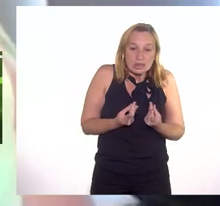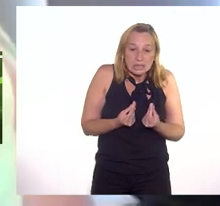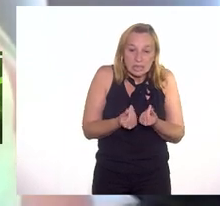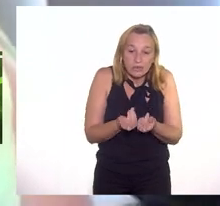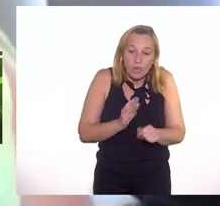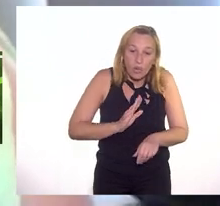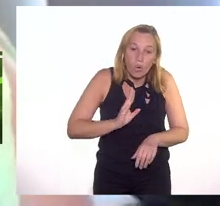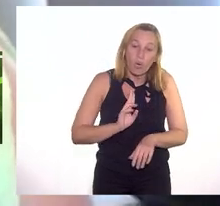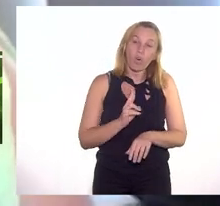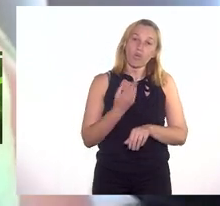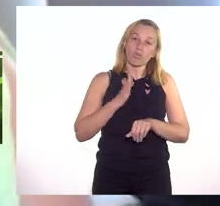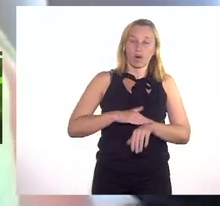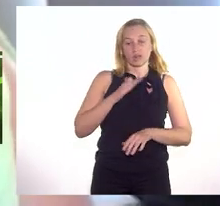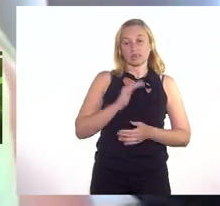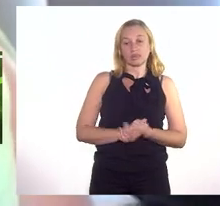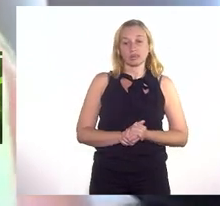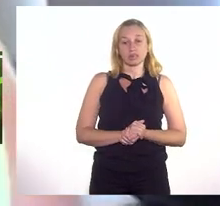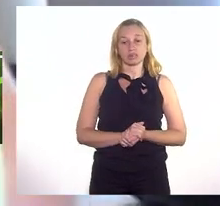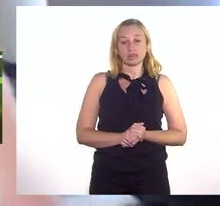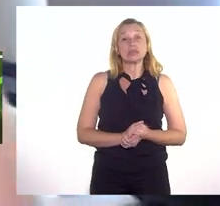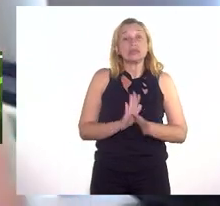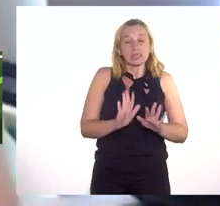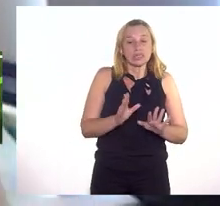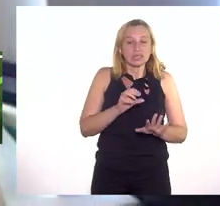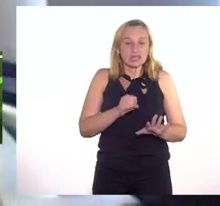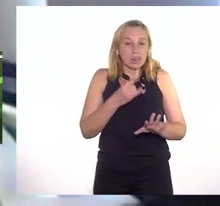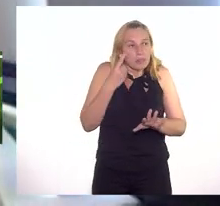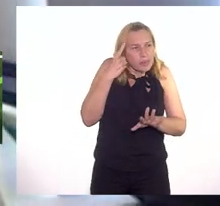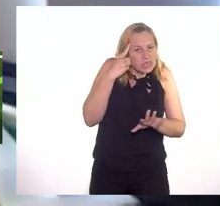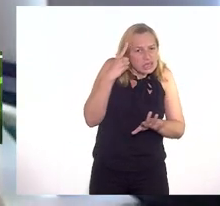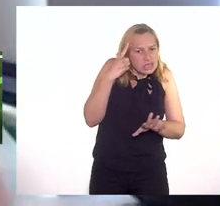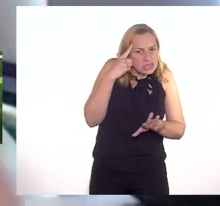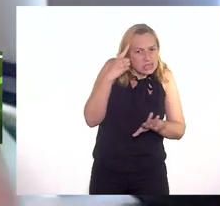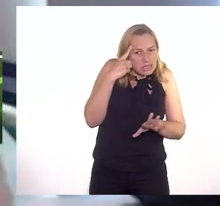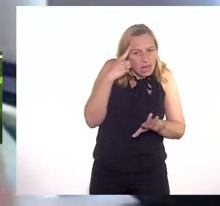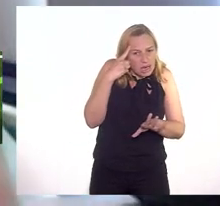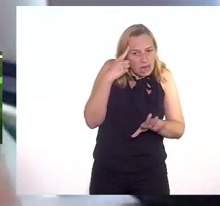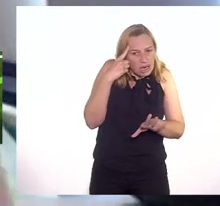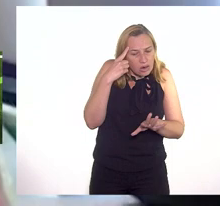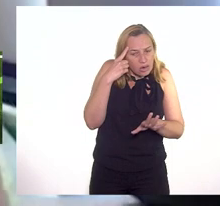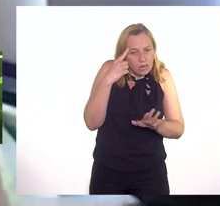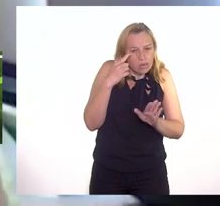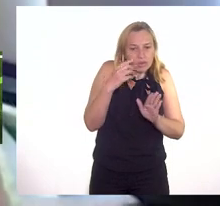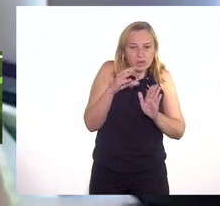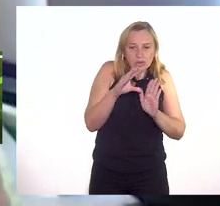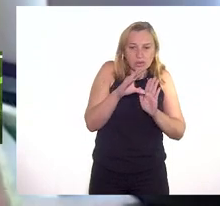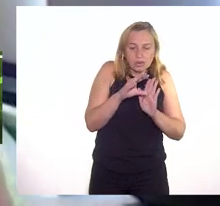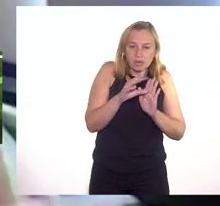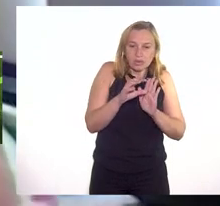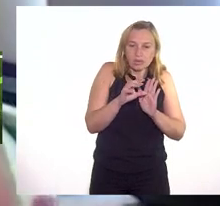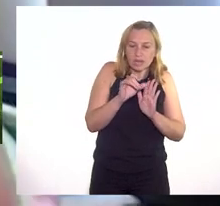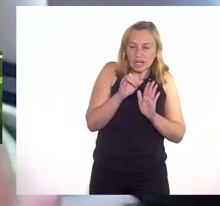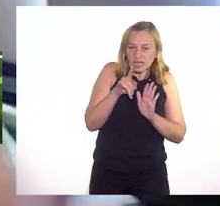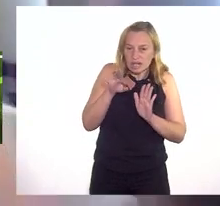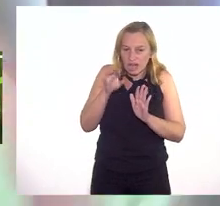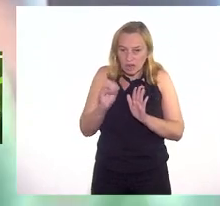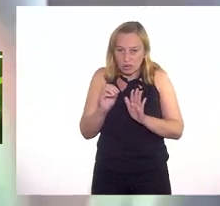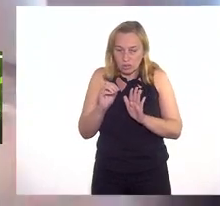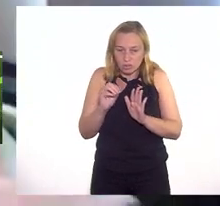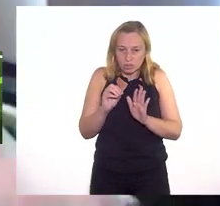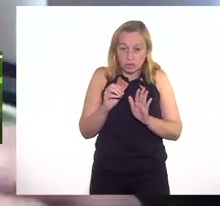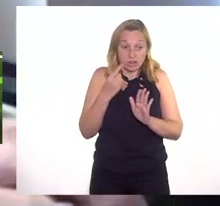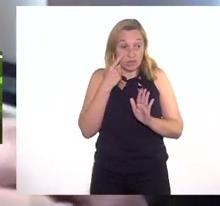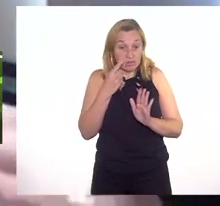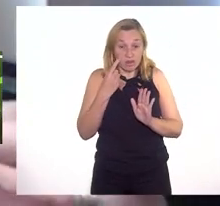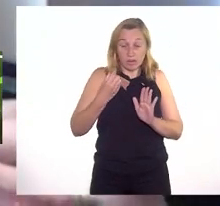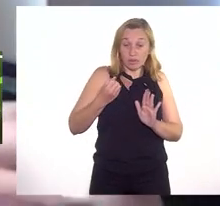mais, né? E assim, se a gente pensar em colocar no calendário de comorbidades, a gente vai por